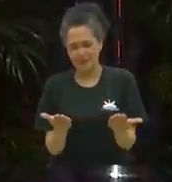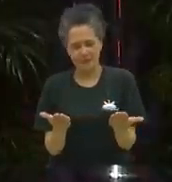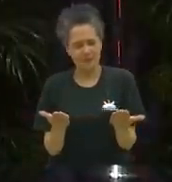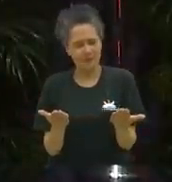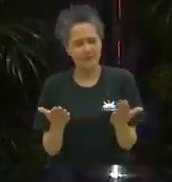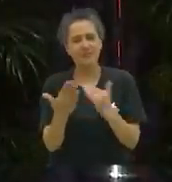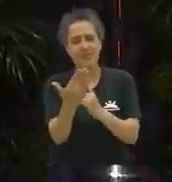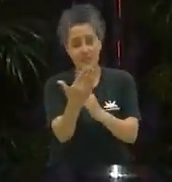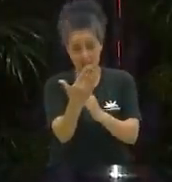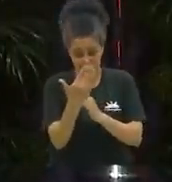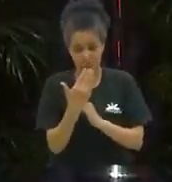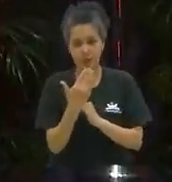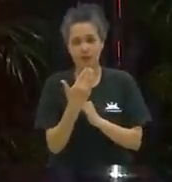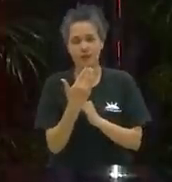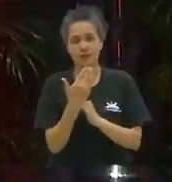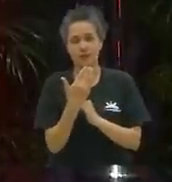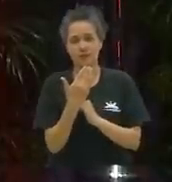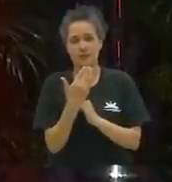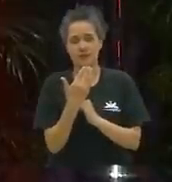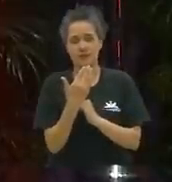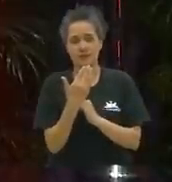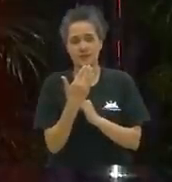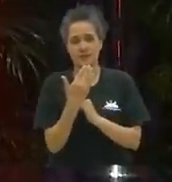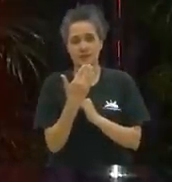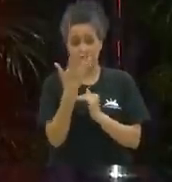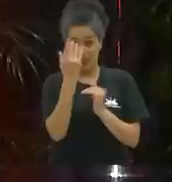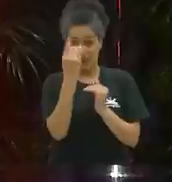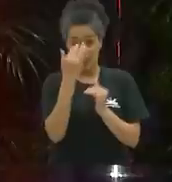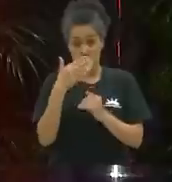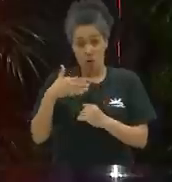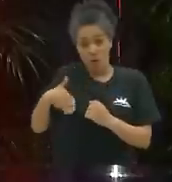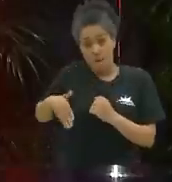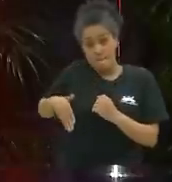ajude. Põe a mão no teu bolso.